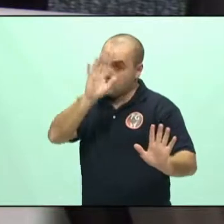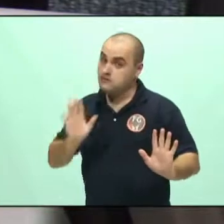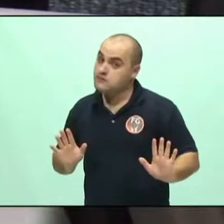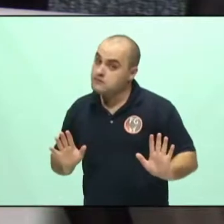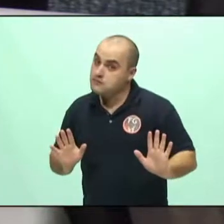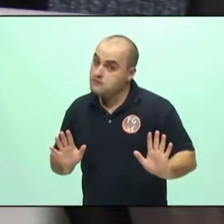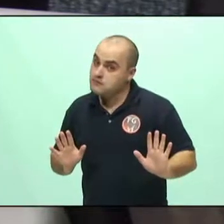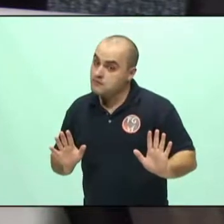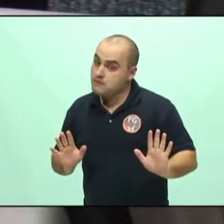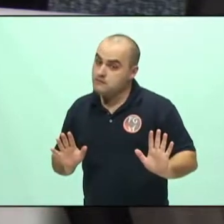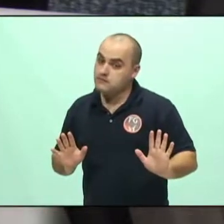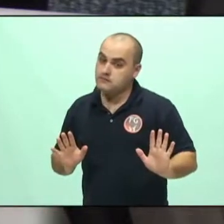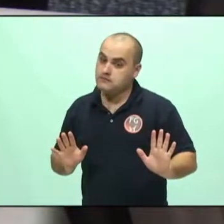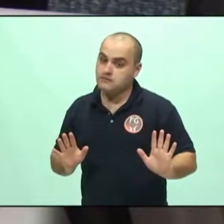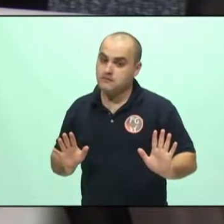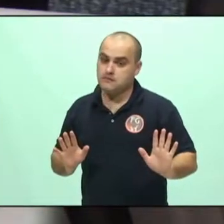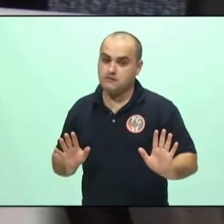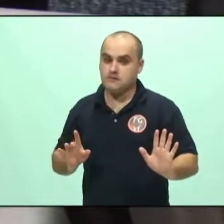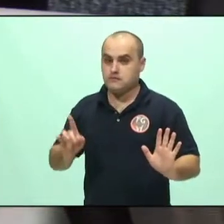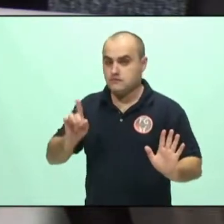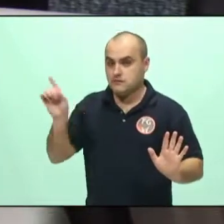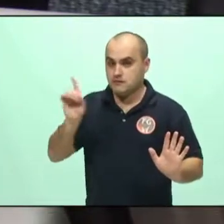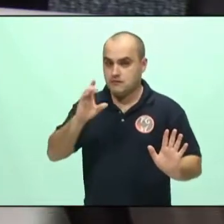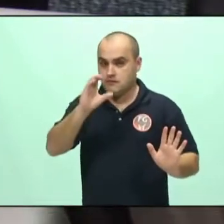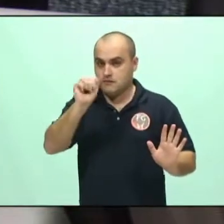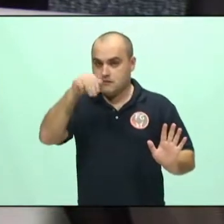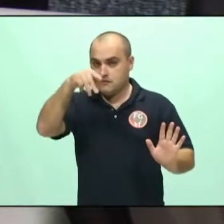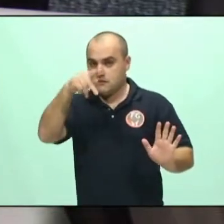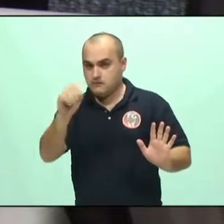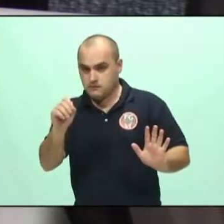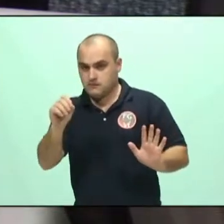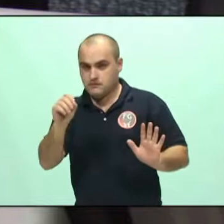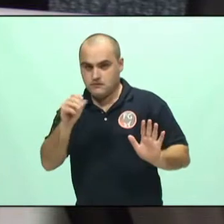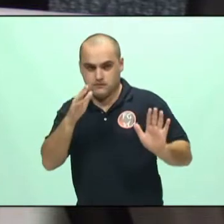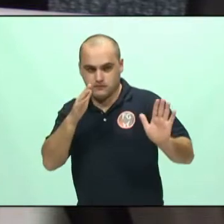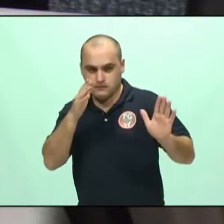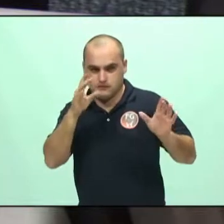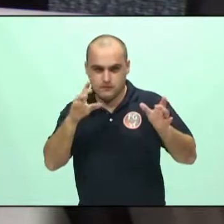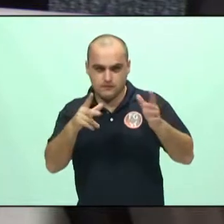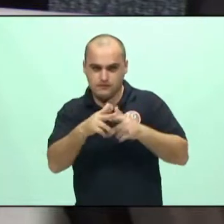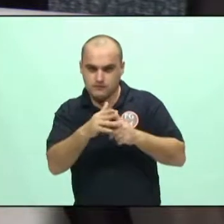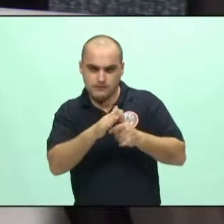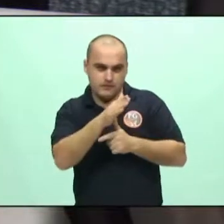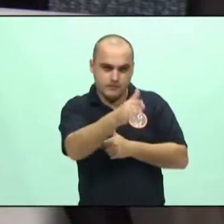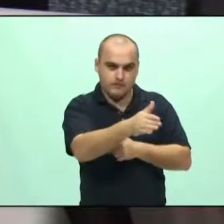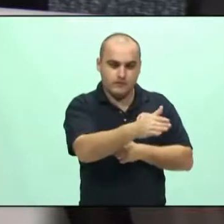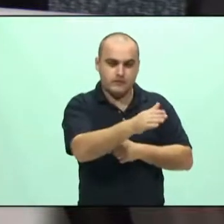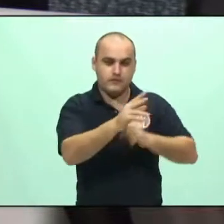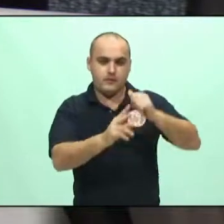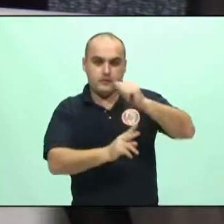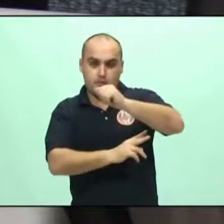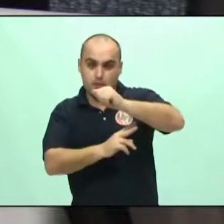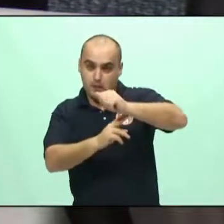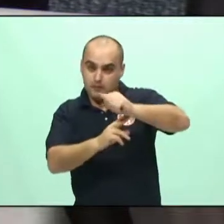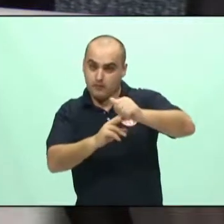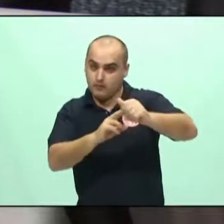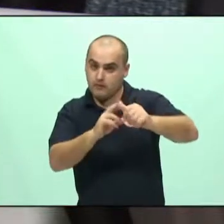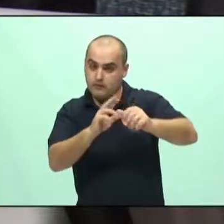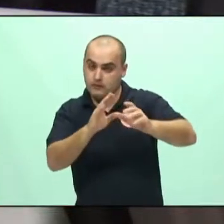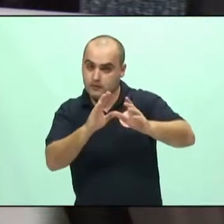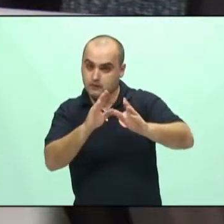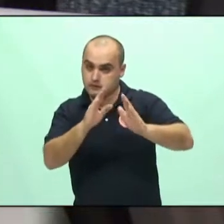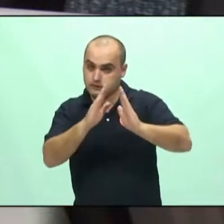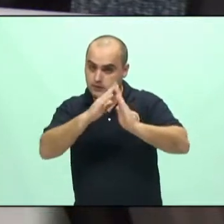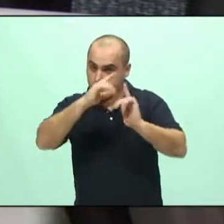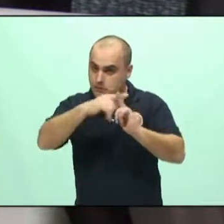atrás lá do campo e vindo e saindo ali no viaduto da igreja no